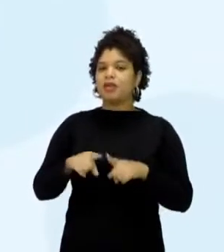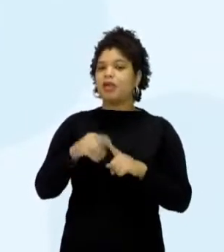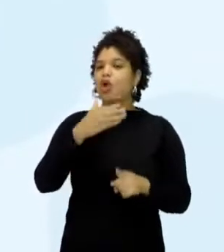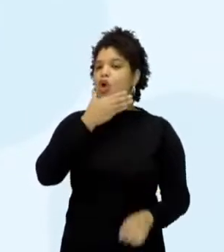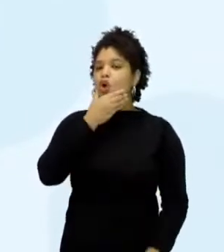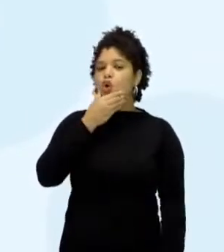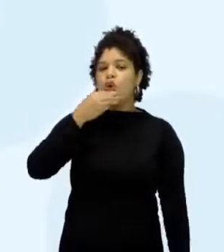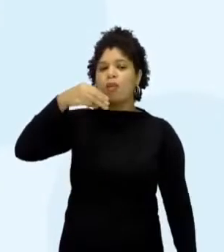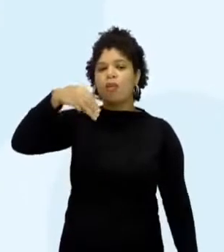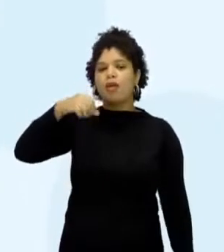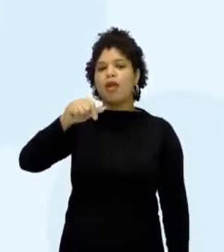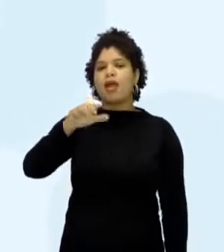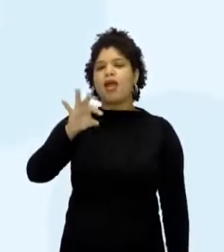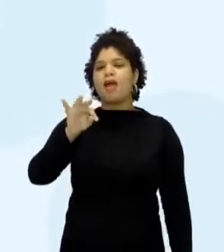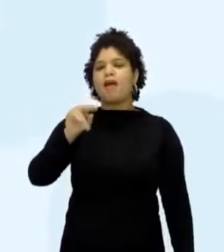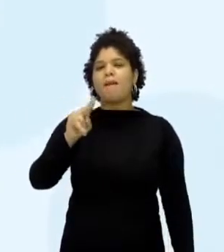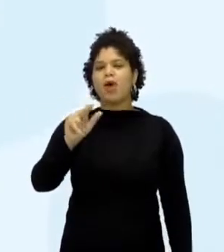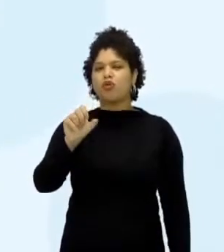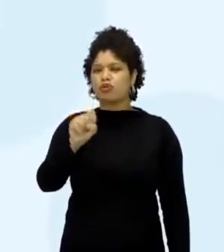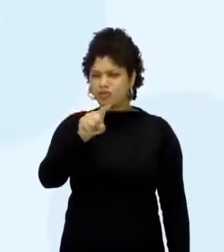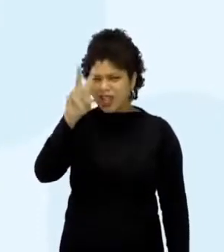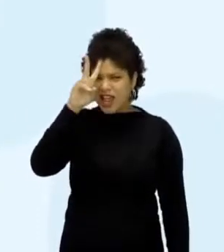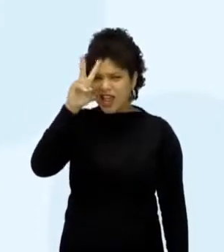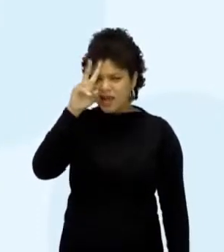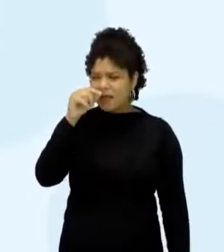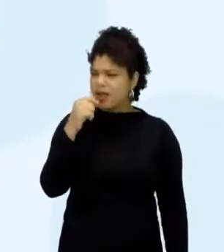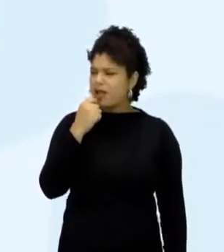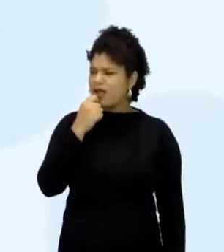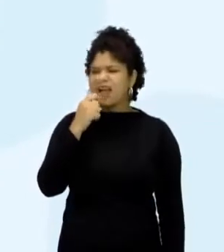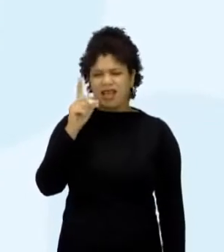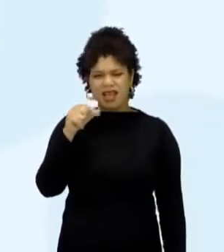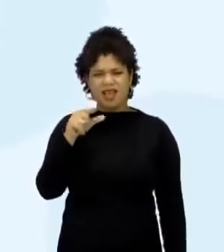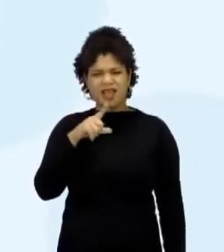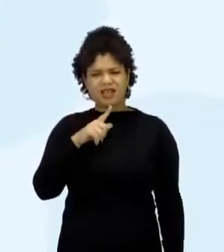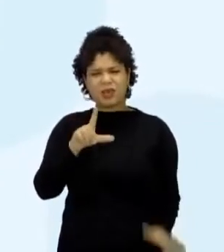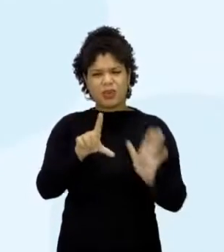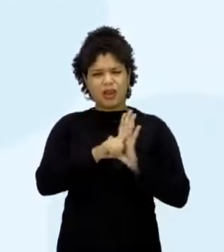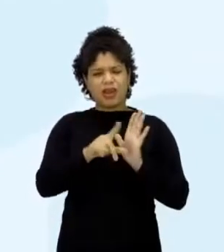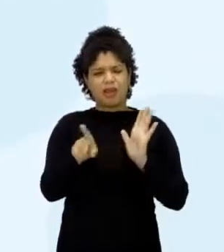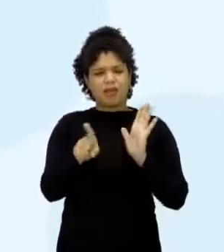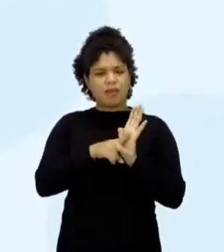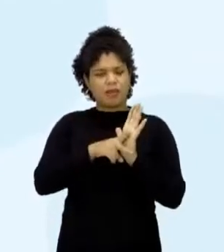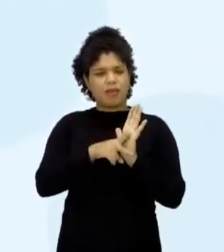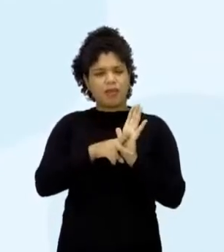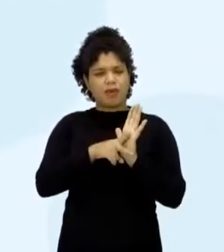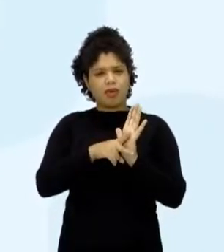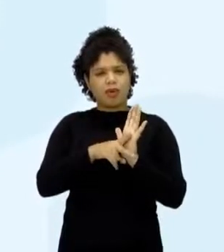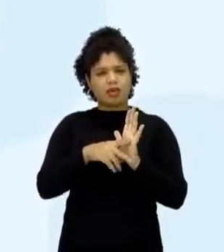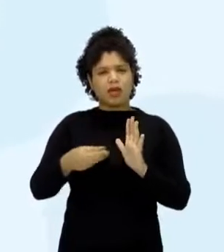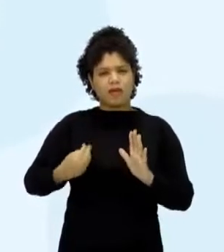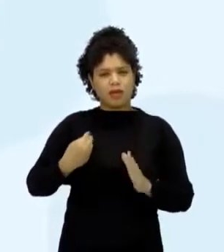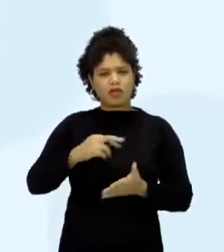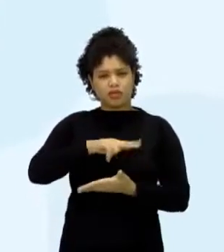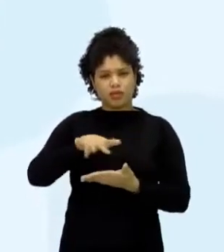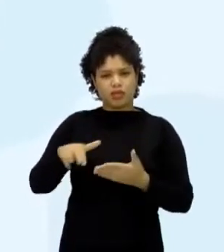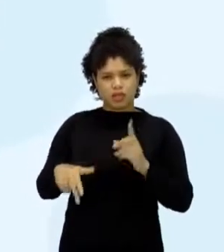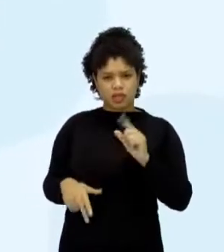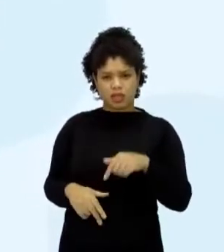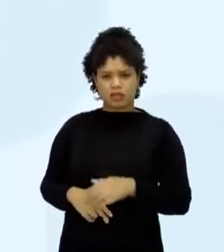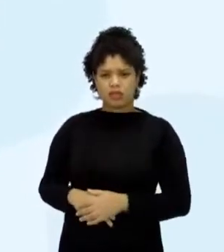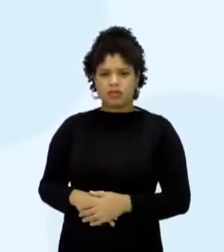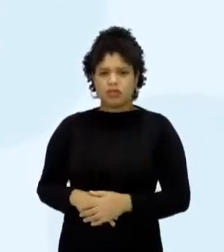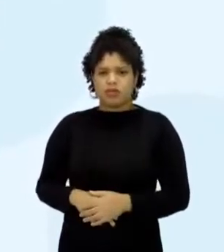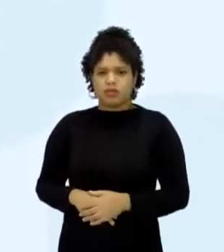Malthus. Lembra do Thomas Malthus? Que é a lei malthusiana, né? Que é a questão das espécies, ou não? Tem a ver com a